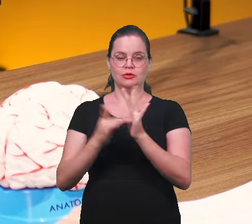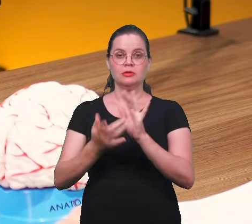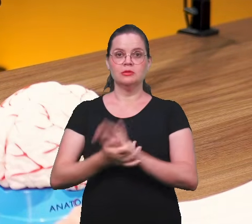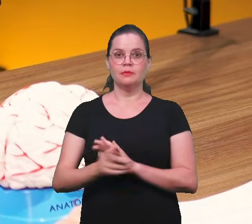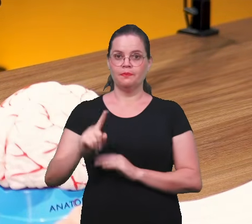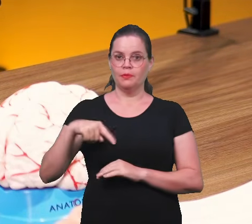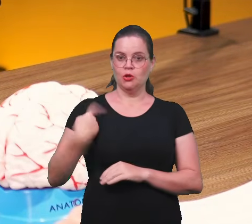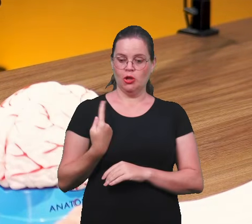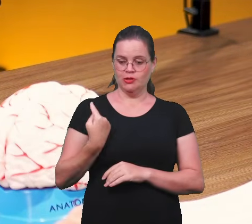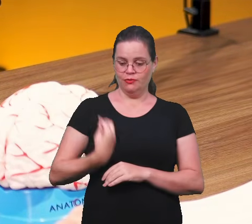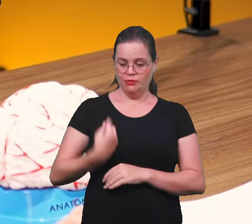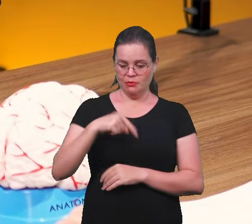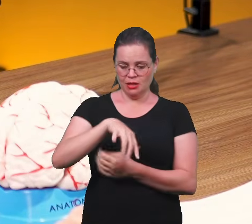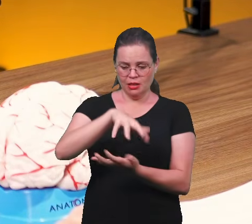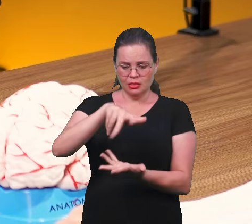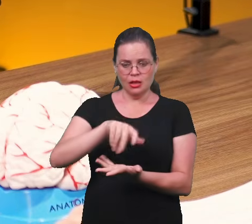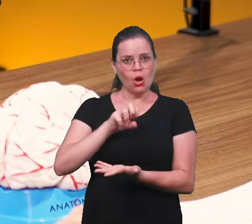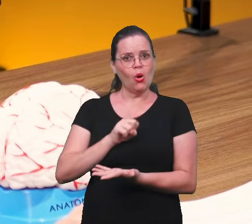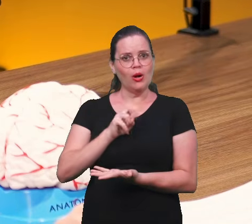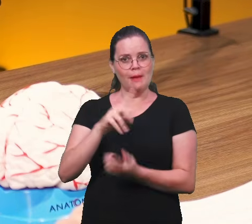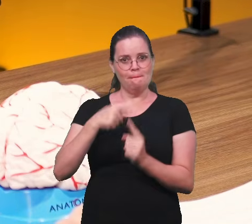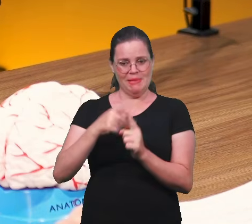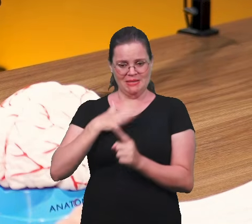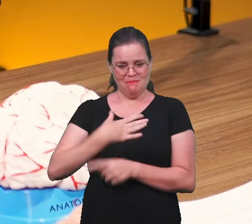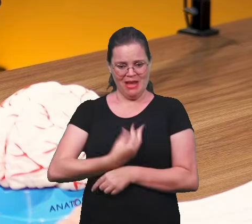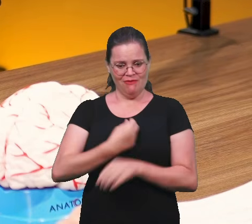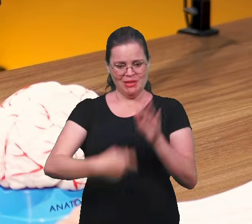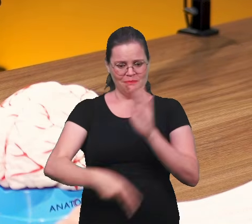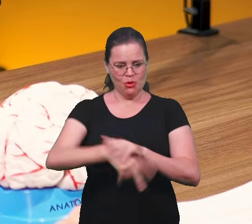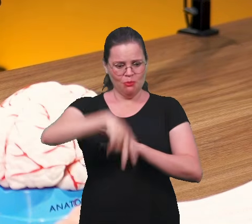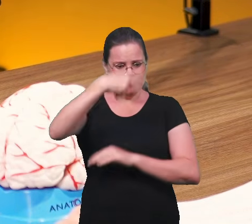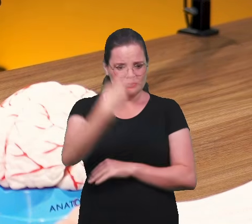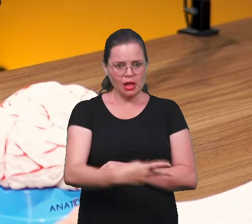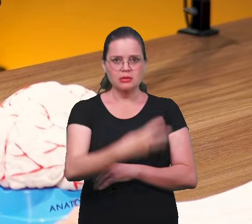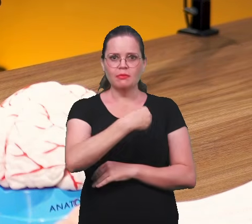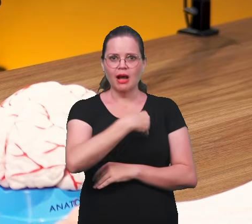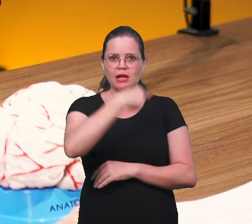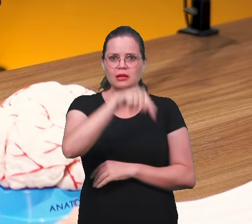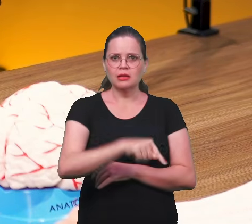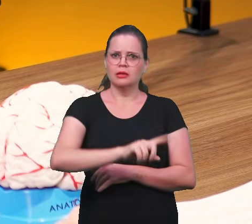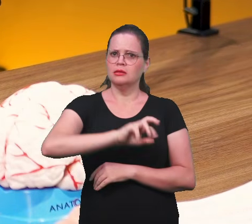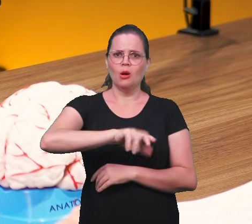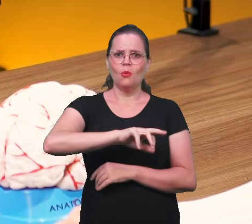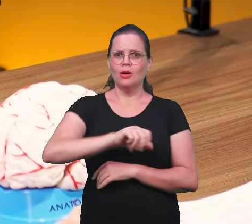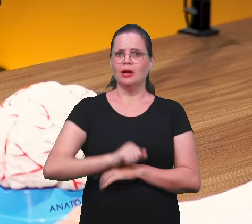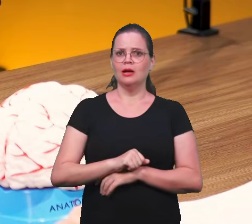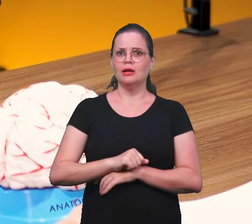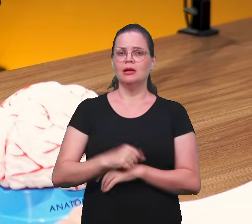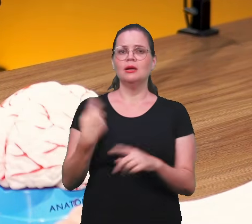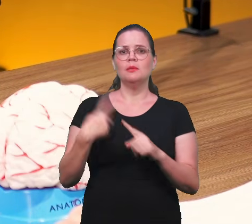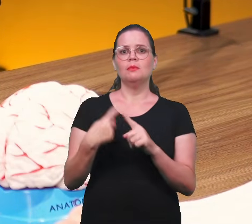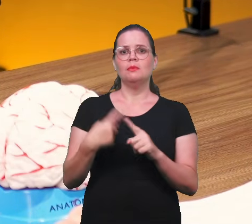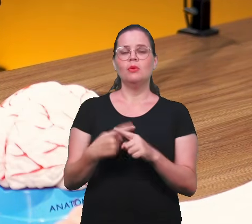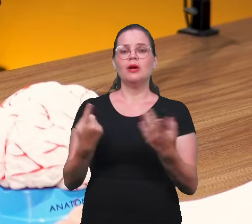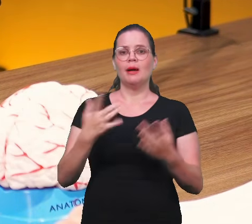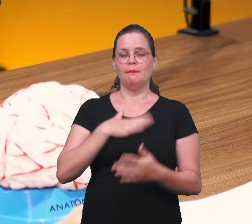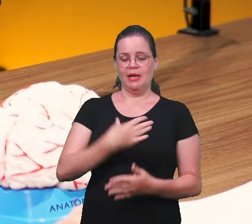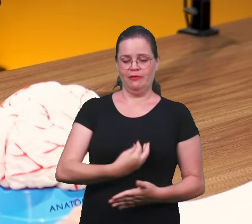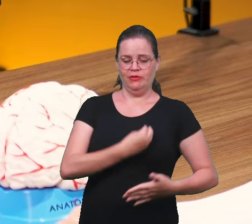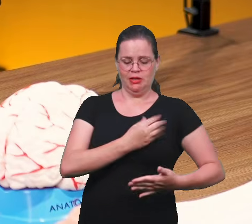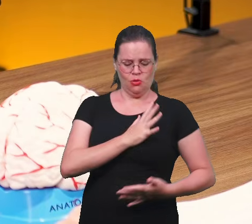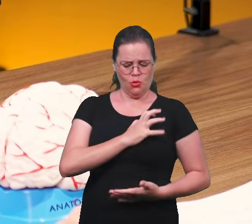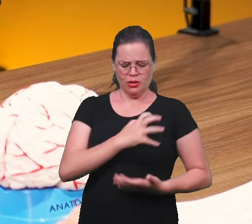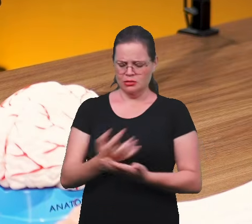mas nós não somos do mundo. Aqueles que se entregam a vida ao Senhor Jesus, ele passa a ter todos esses recursos à sua disposição. E